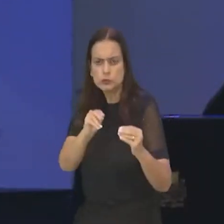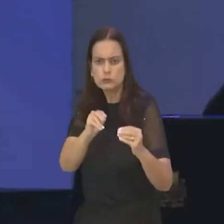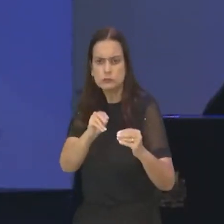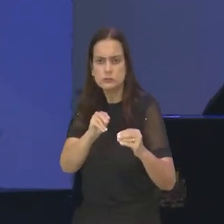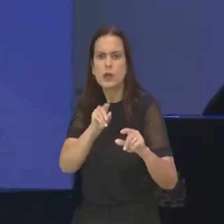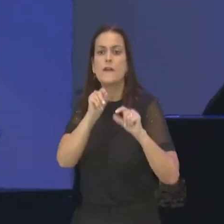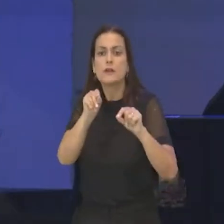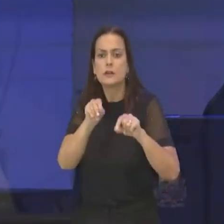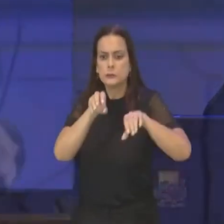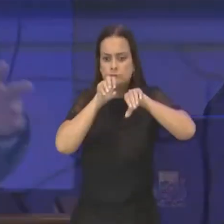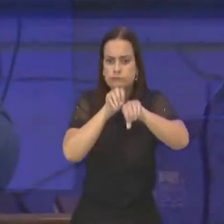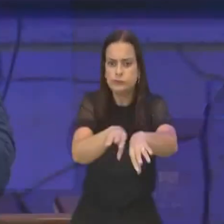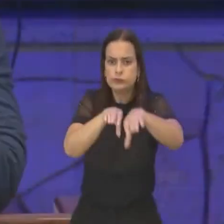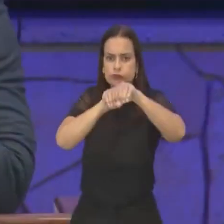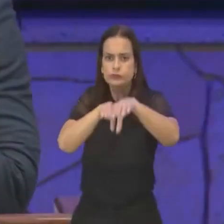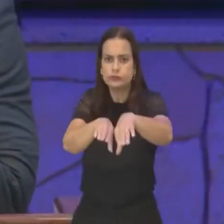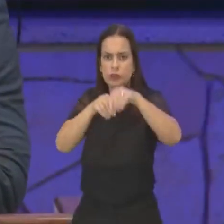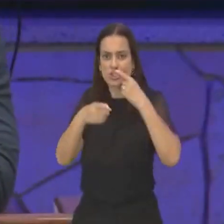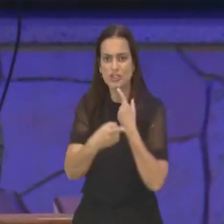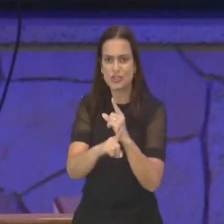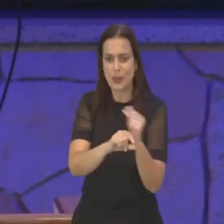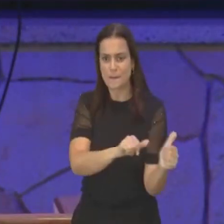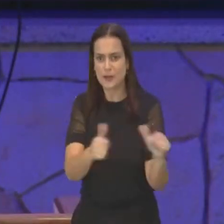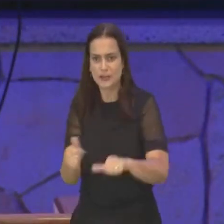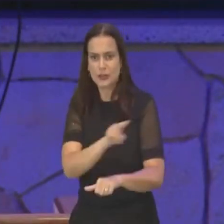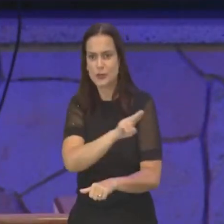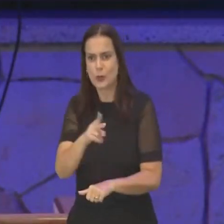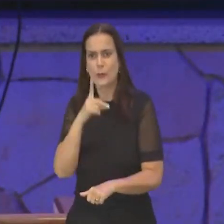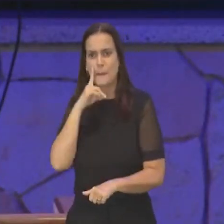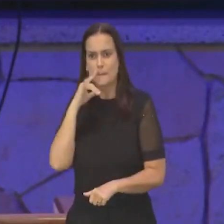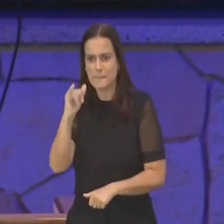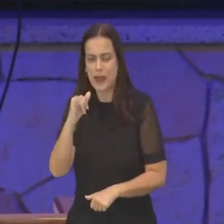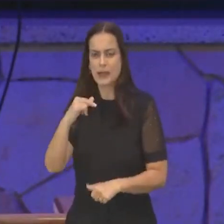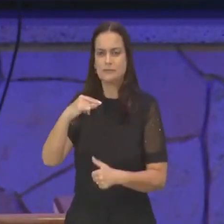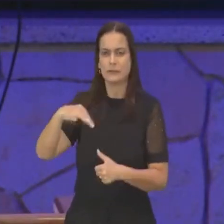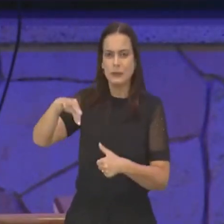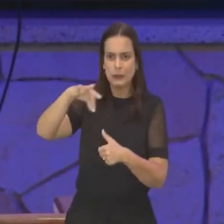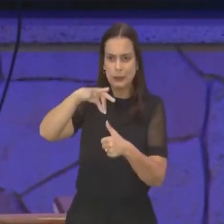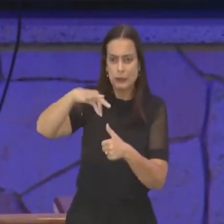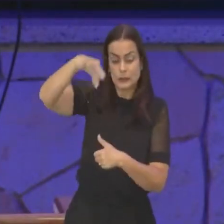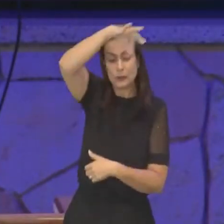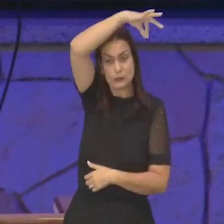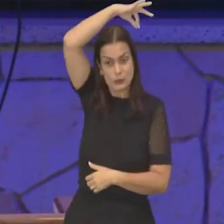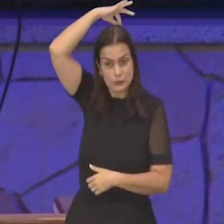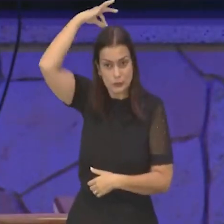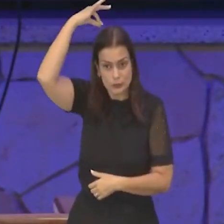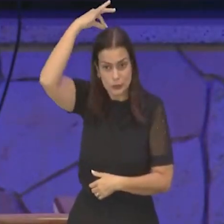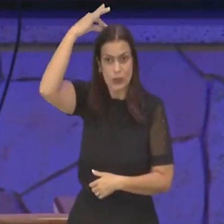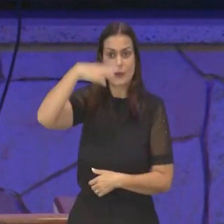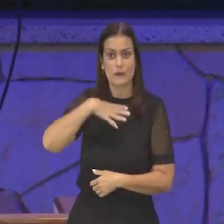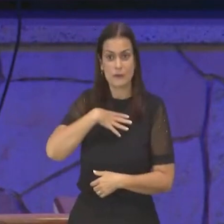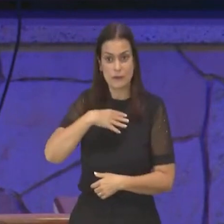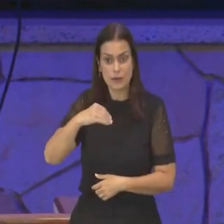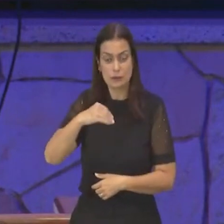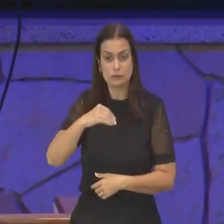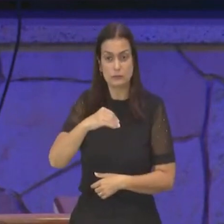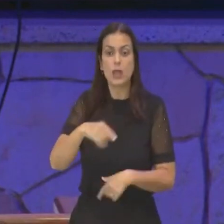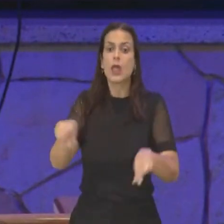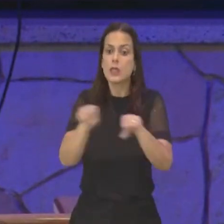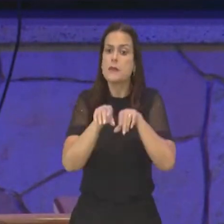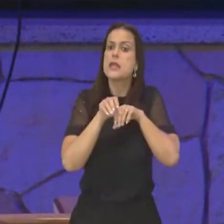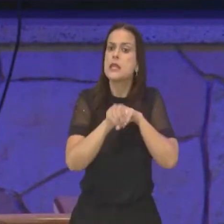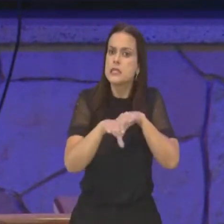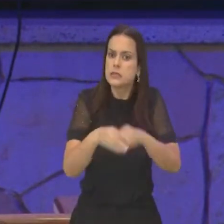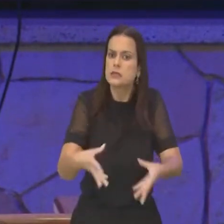fazendo discípulos, batizando-os em nome do Pai, do Filho e do Espírito Santo, ensinando-os também a guardar